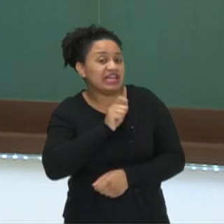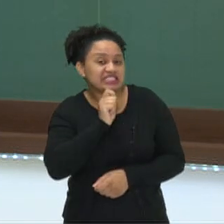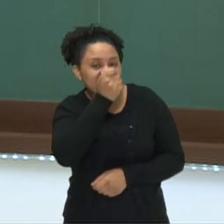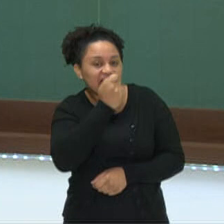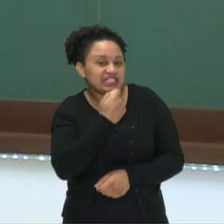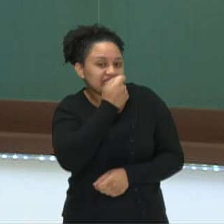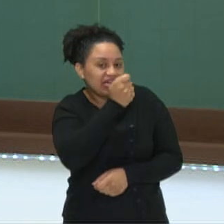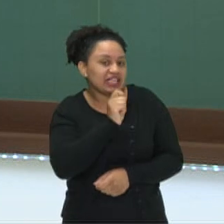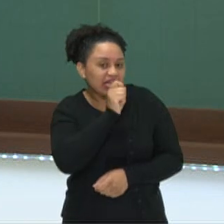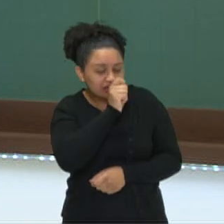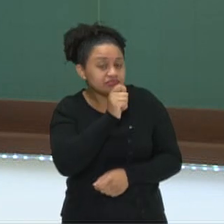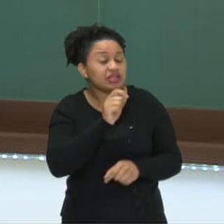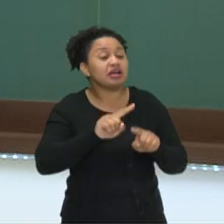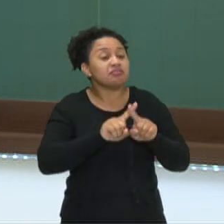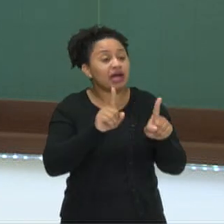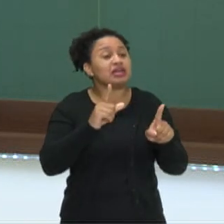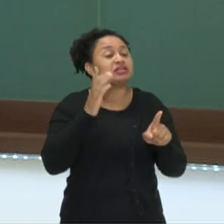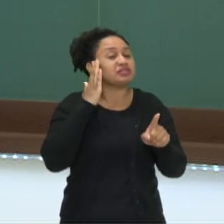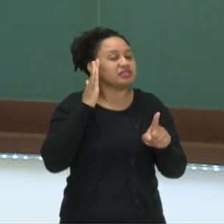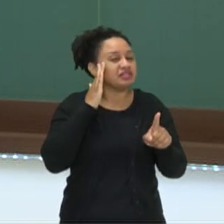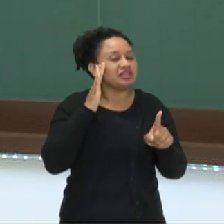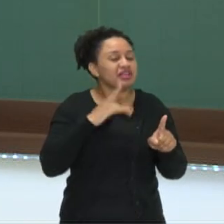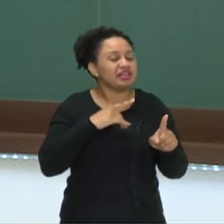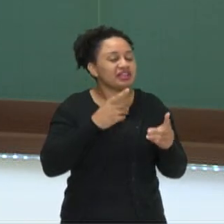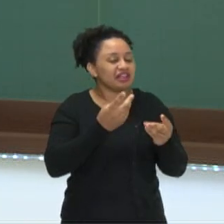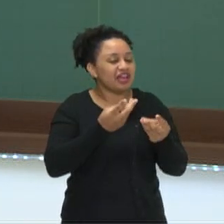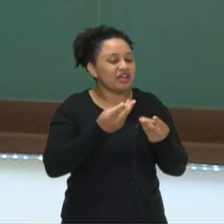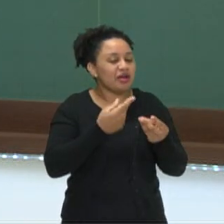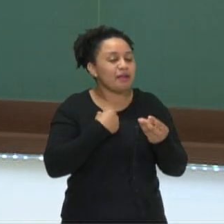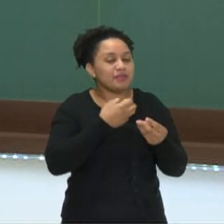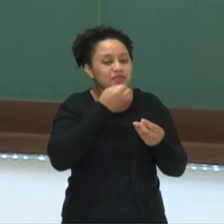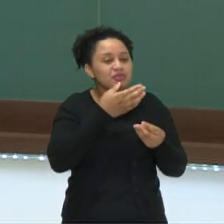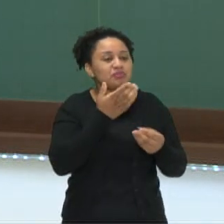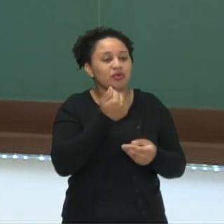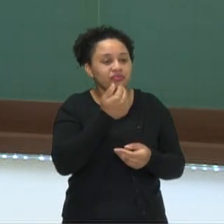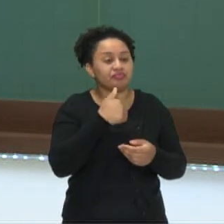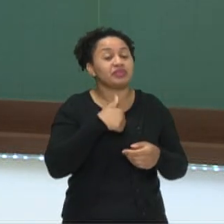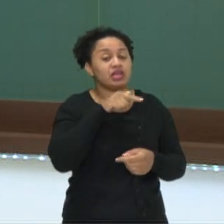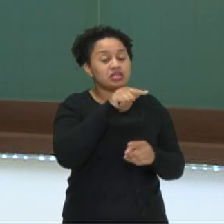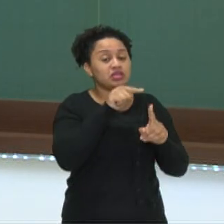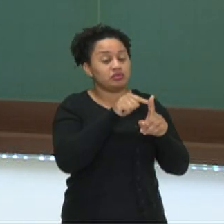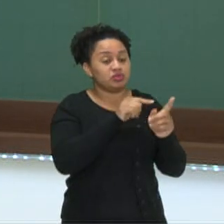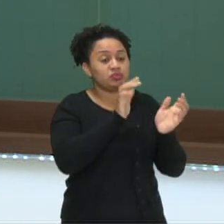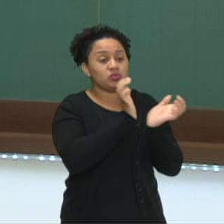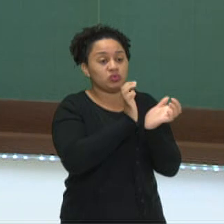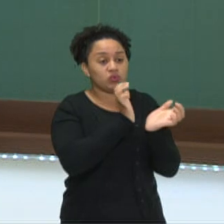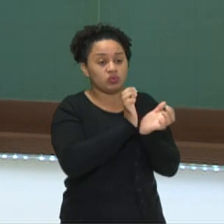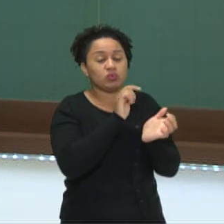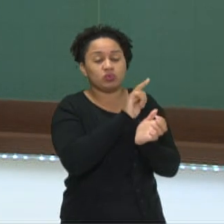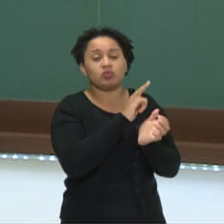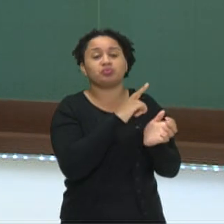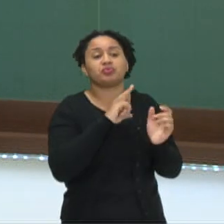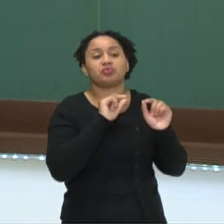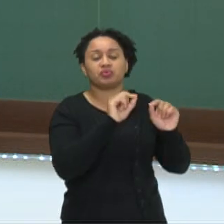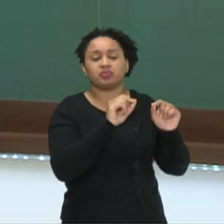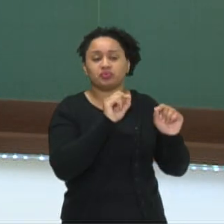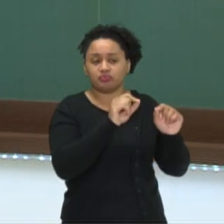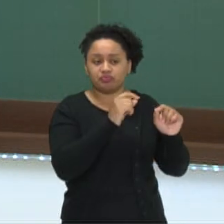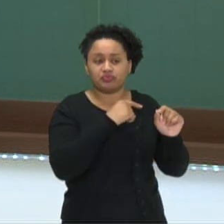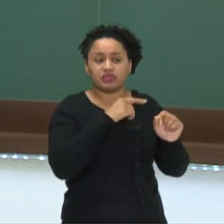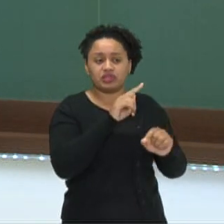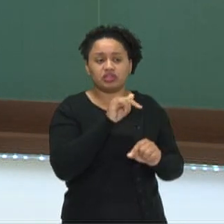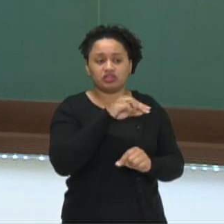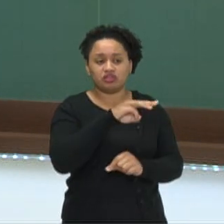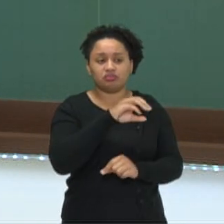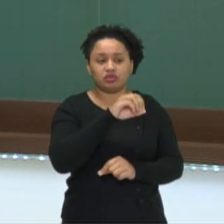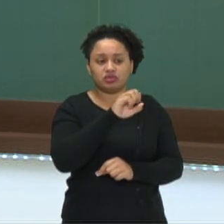Mas eu sei que tem uma grande qualidade nutritiva ali. É uma gimnosperma, se você gosta de comer o